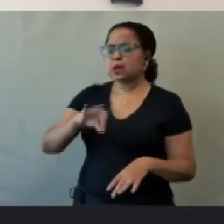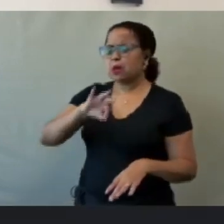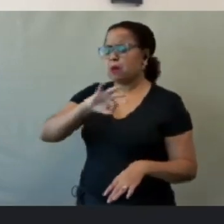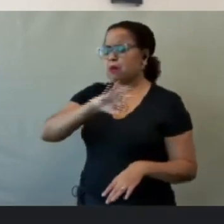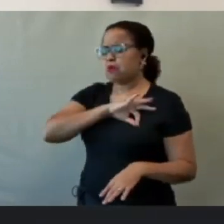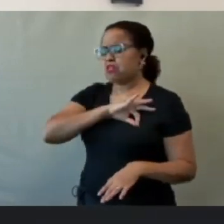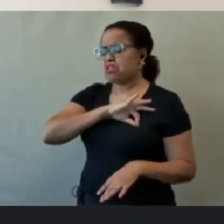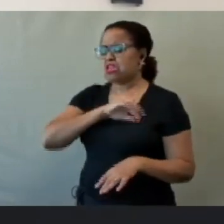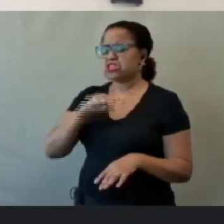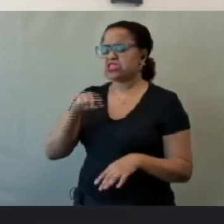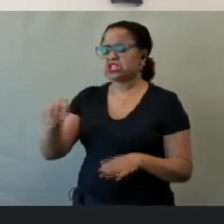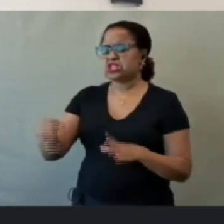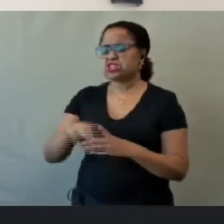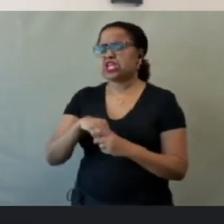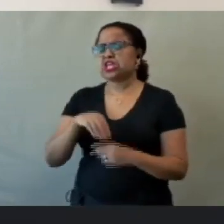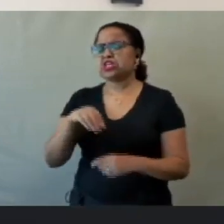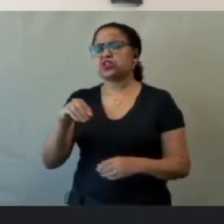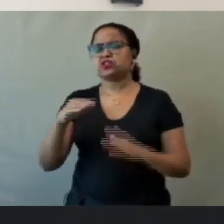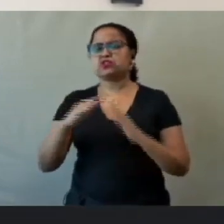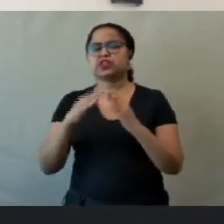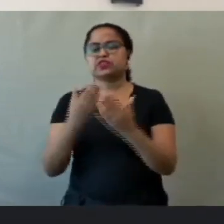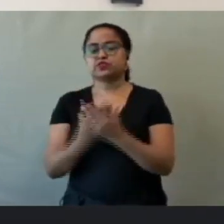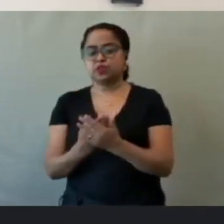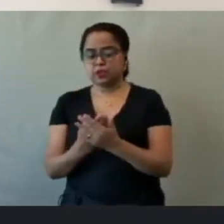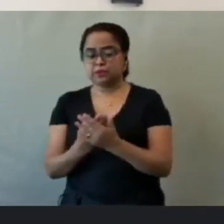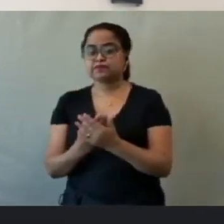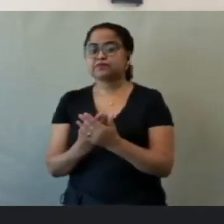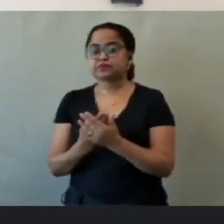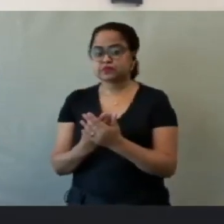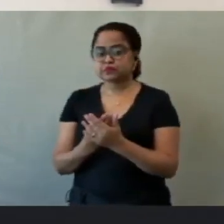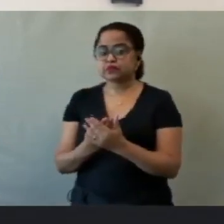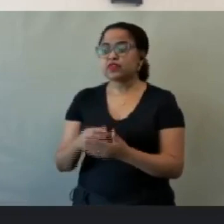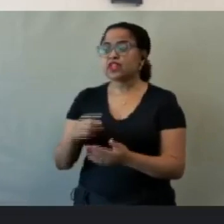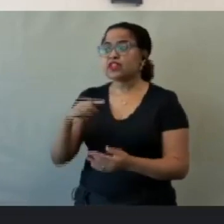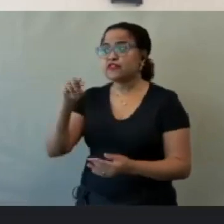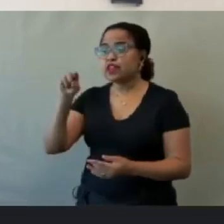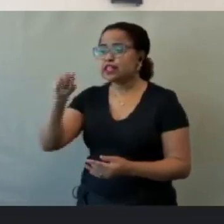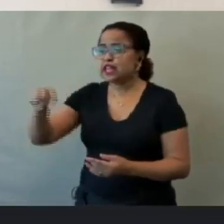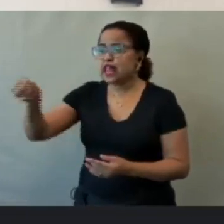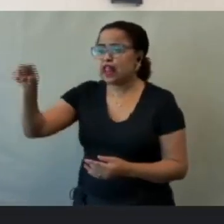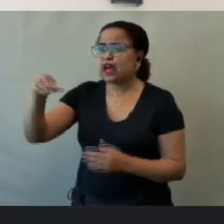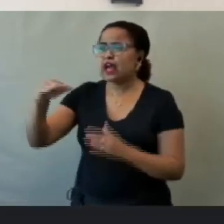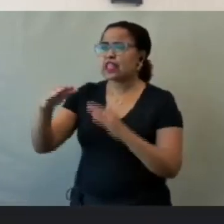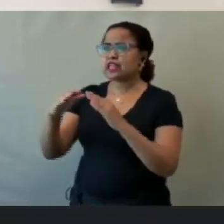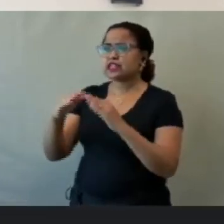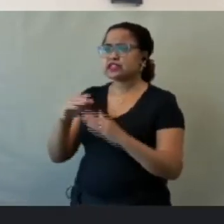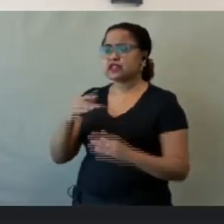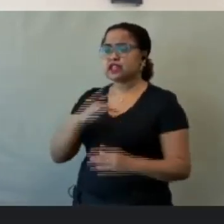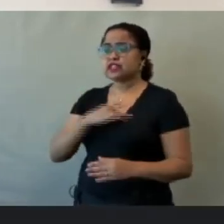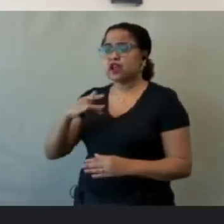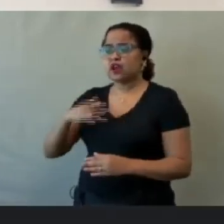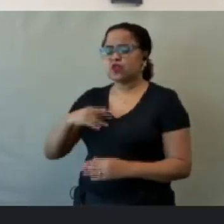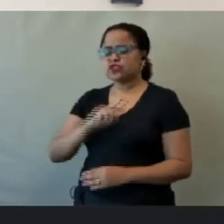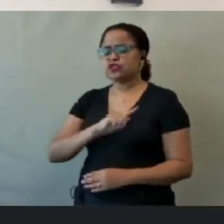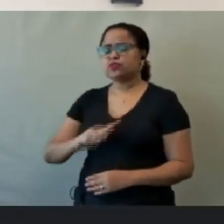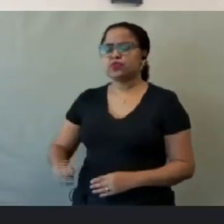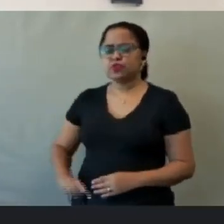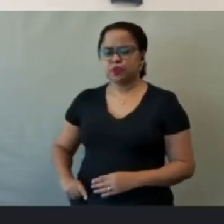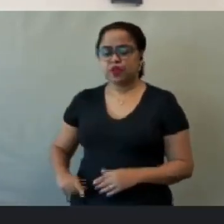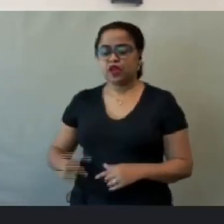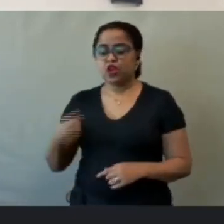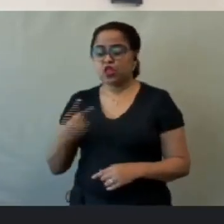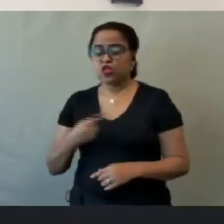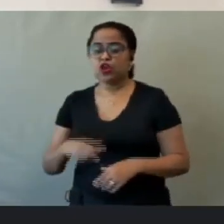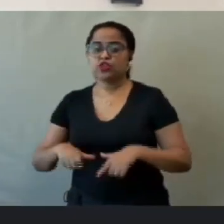fonoaudiólogos dentro da escola ou os assistentes sociais. Eles têm que ficar lá na saúde pública. Nós queremos, inclusive, nós defendemos